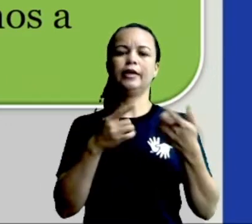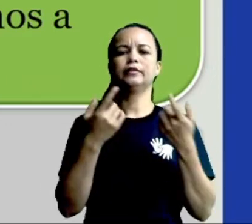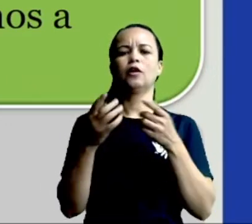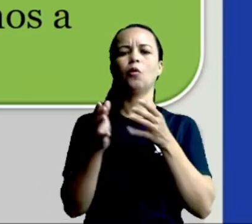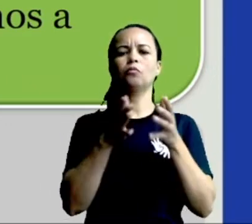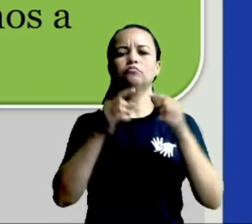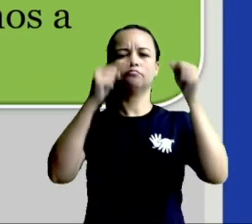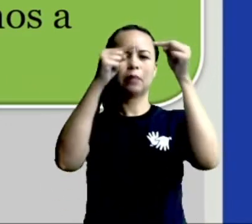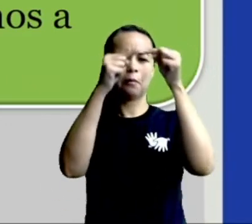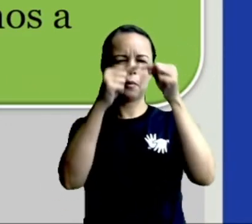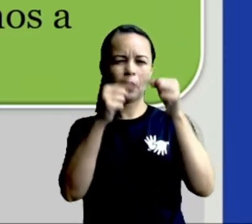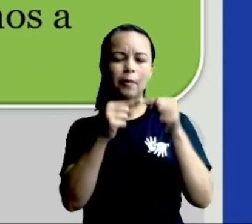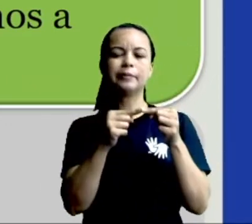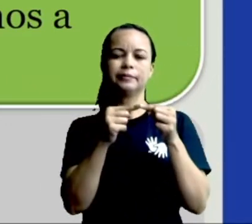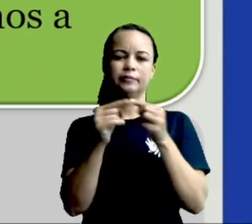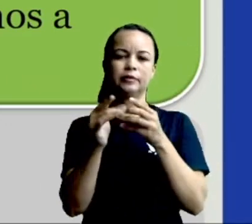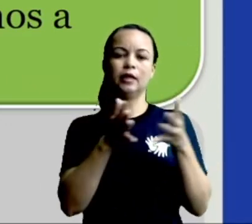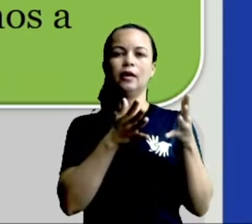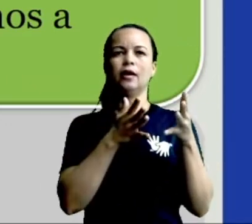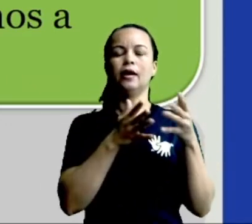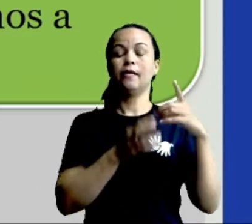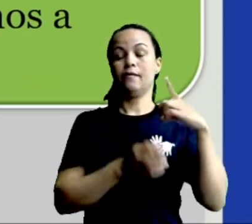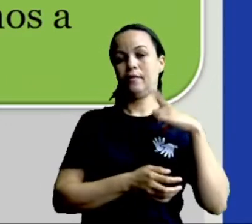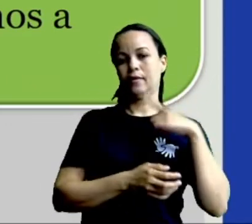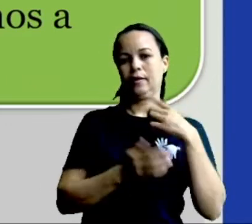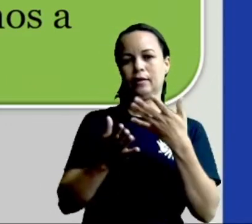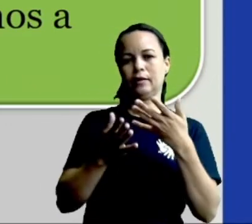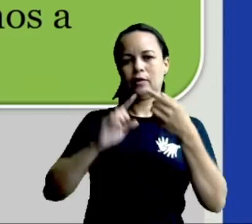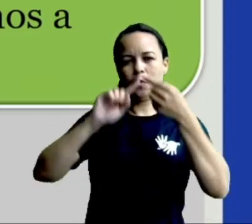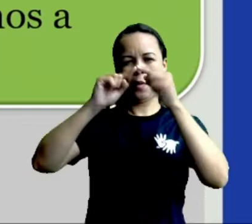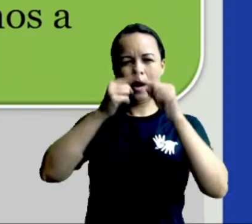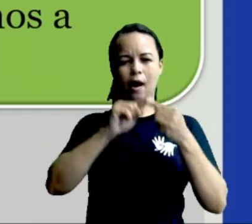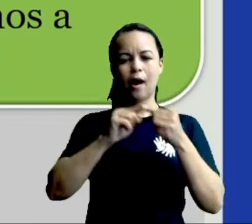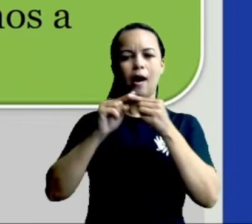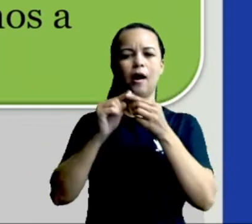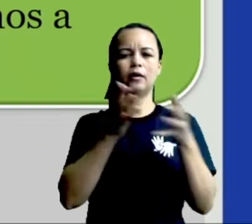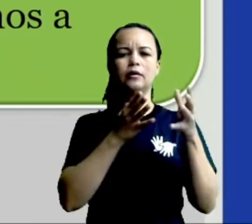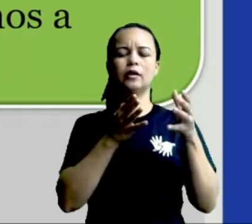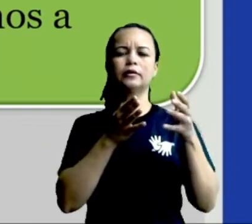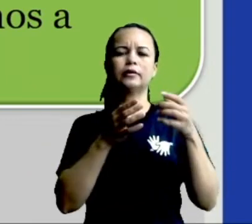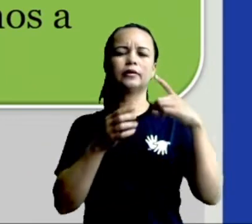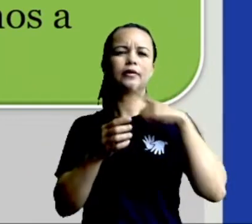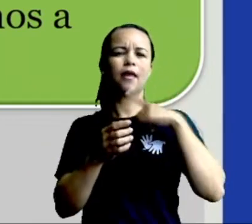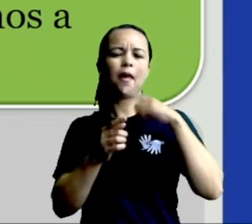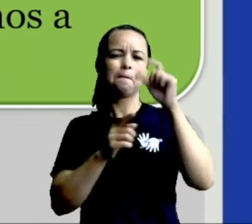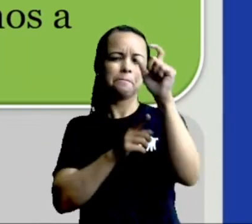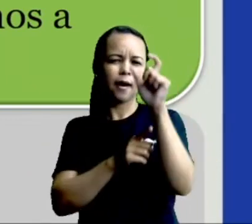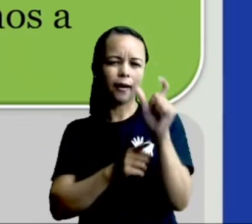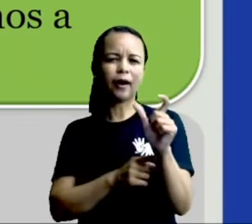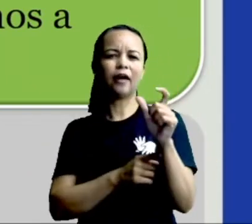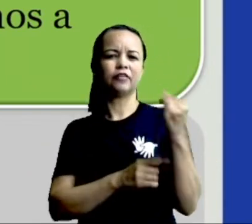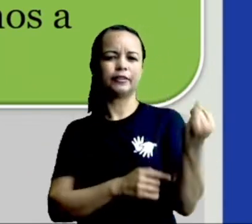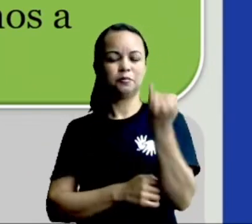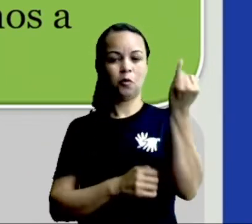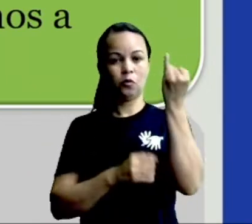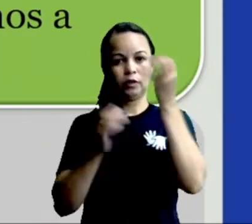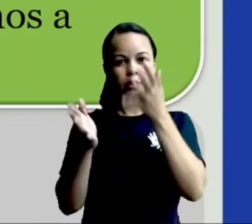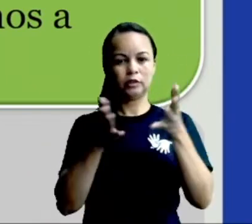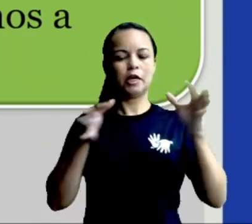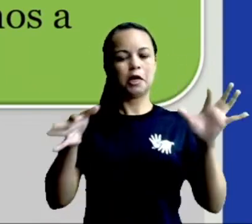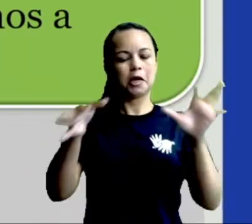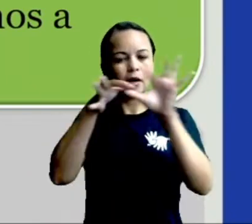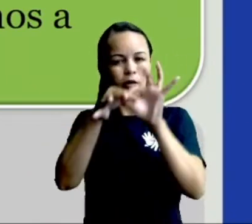meio de conectivos é isso. É você ter sempre pedacinhos ou palavras-chave que liguem, principalmente com o uso